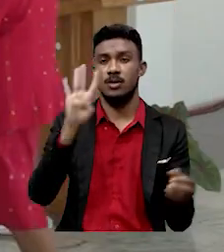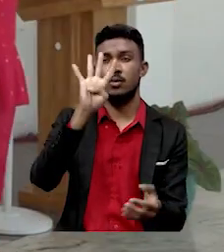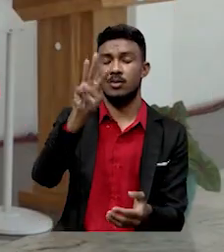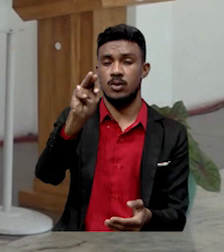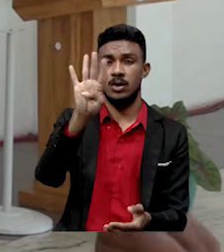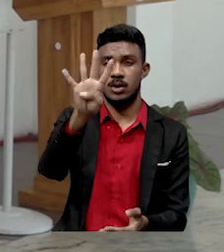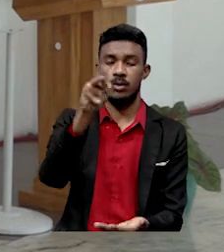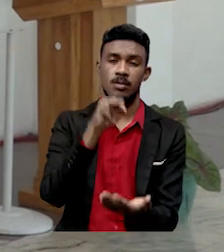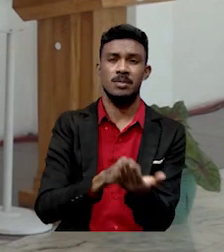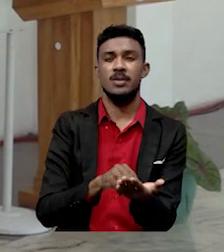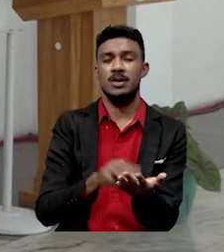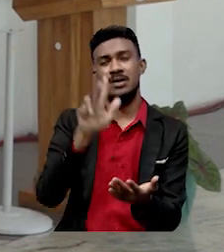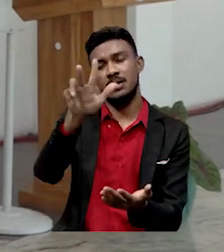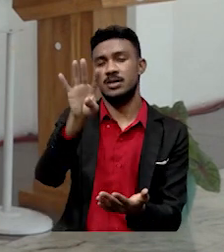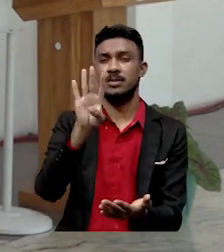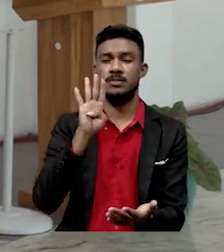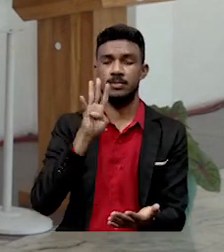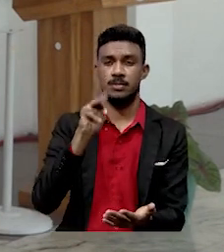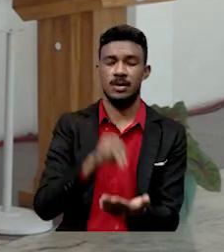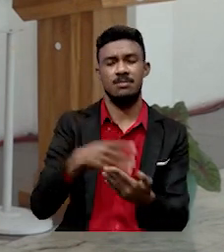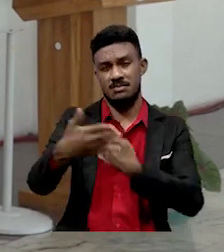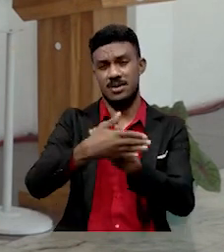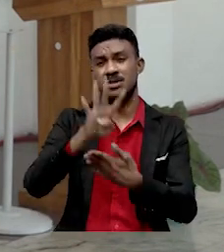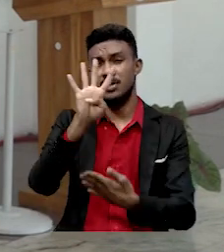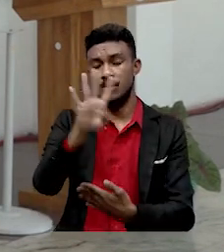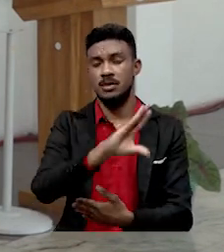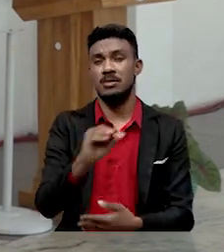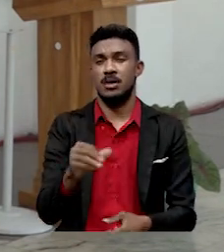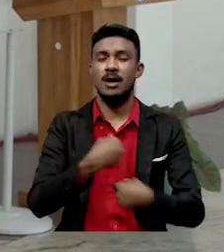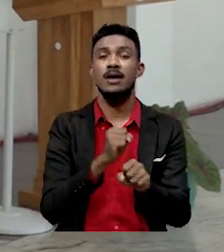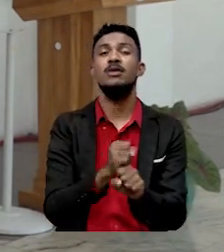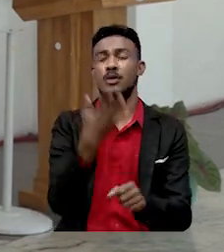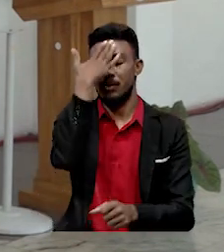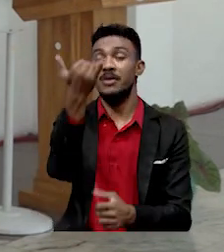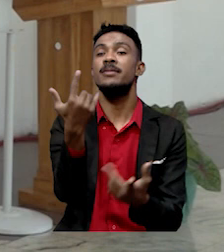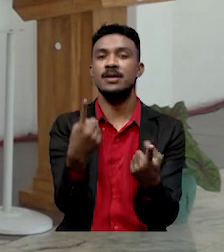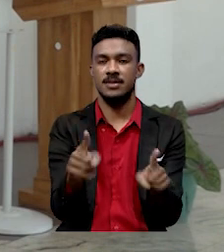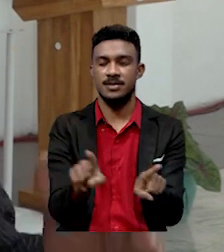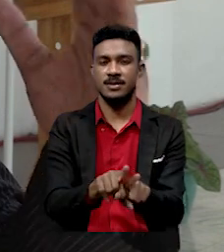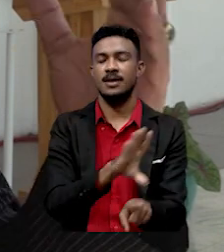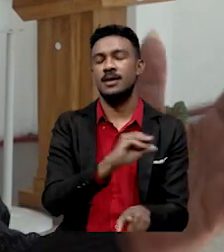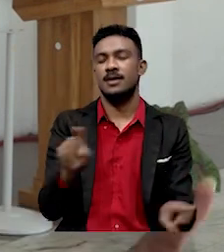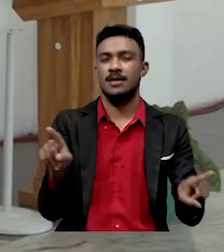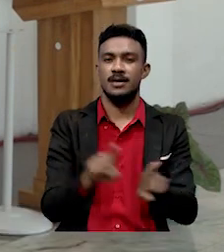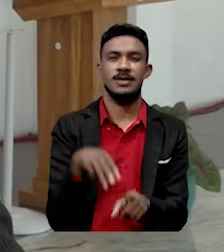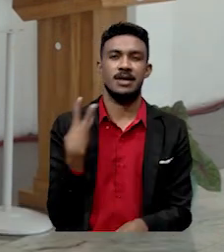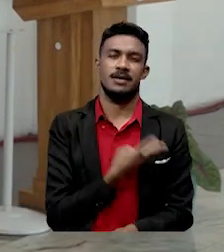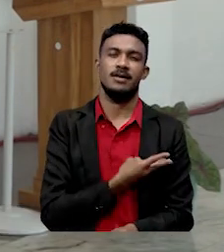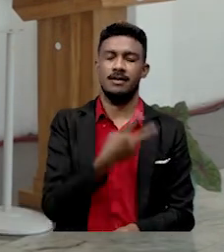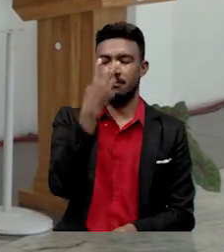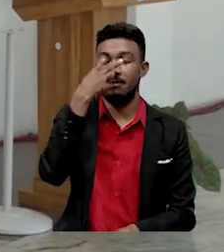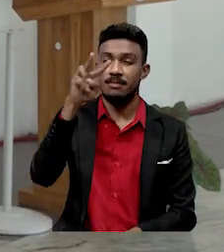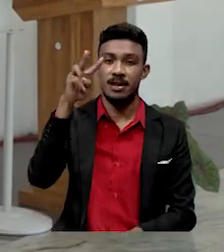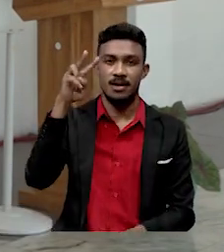tal 3 bilhões de tal advis ba 4 ne halu saida magidan sane quer dizer que ida ne ita mata mozona gatere